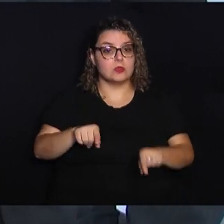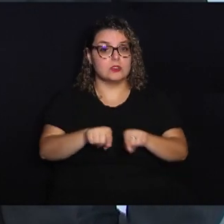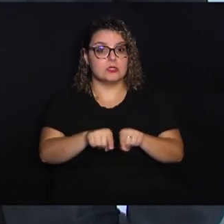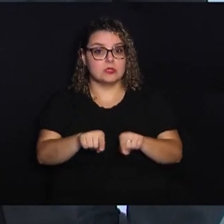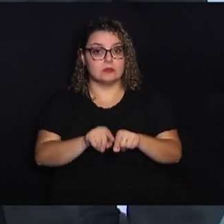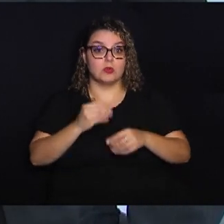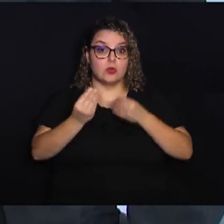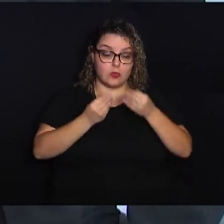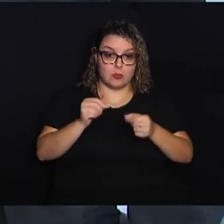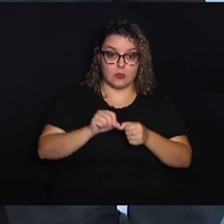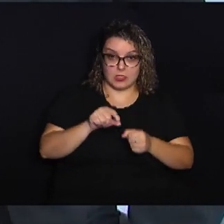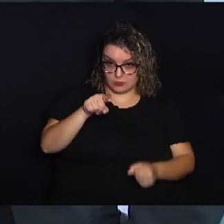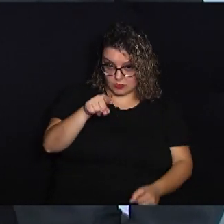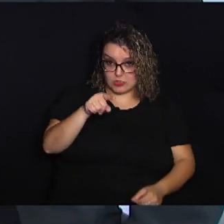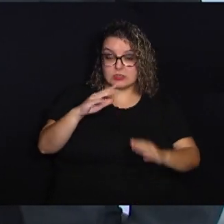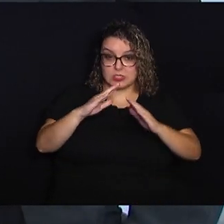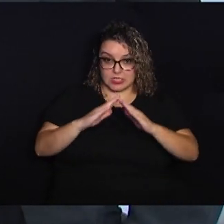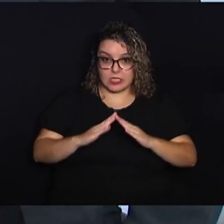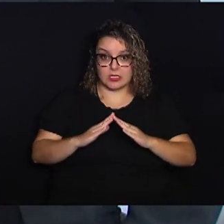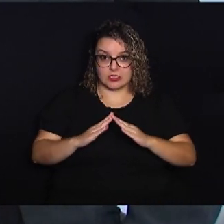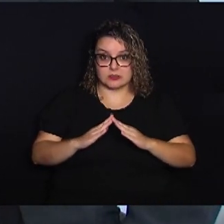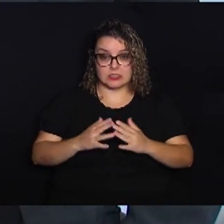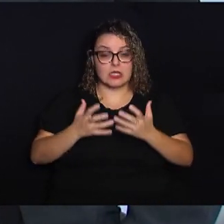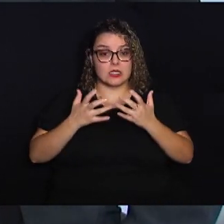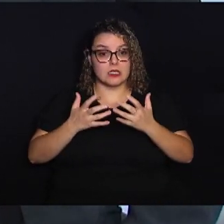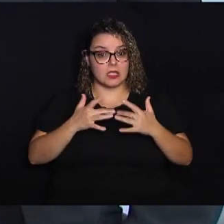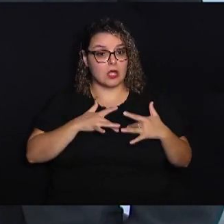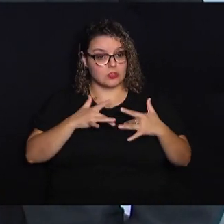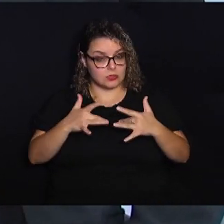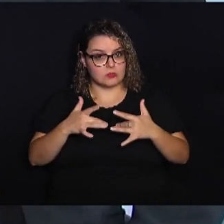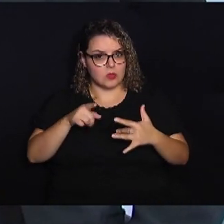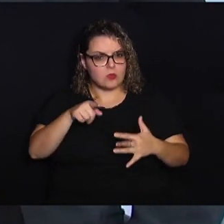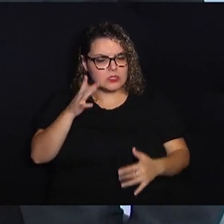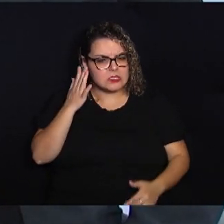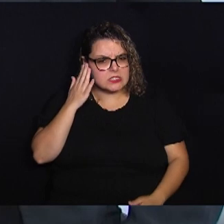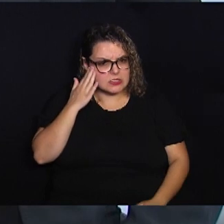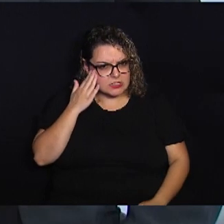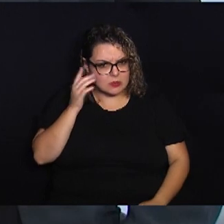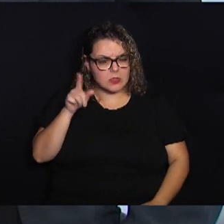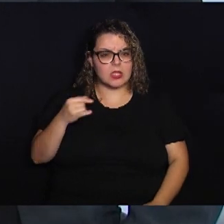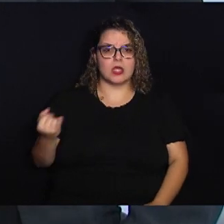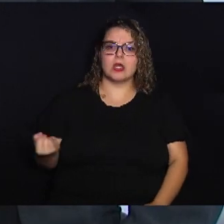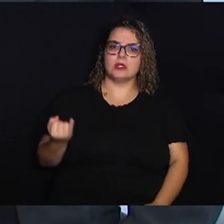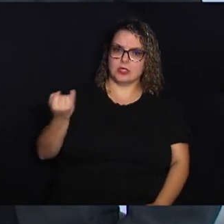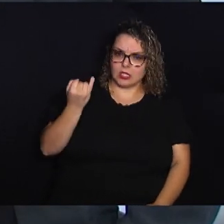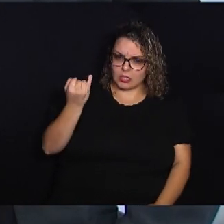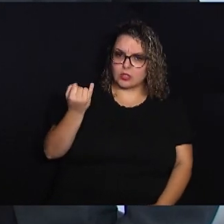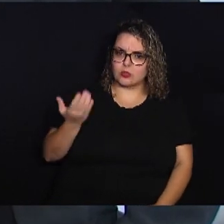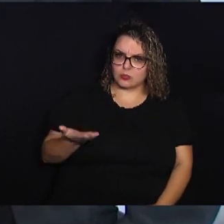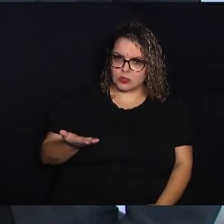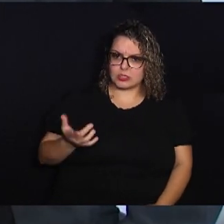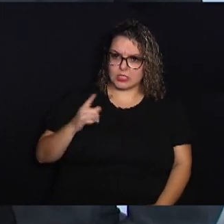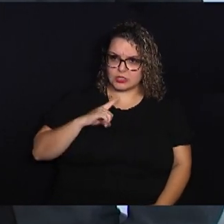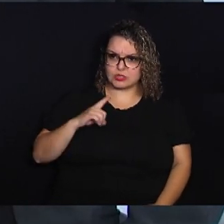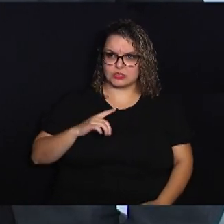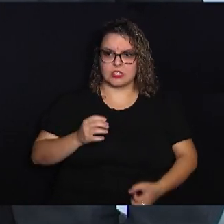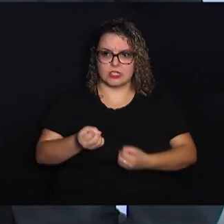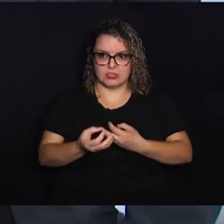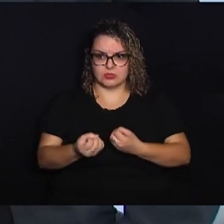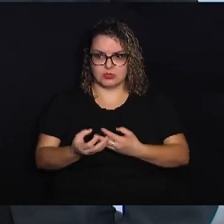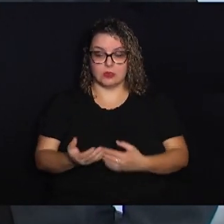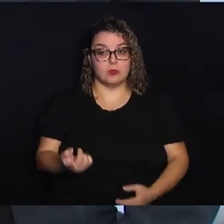como faz você que está em casa e que quer ser um doador. Sabia que é importante demais você ter essas informações